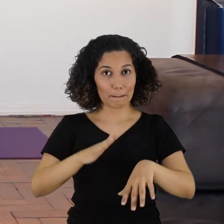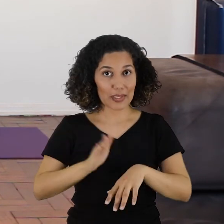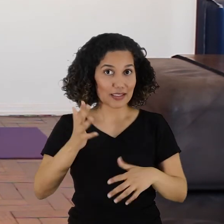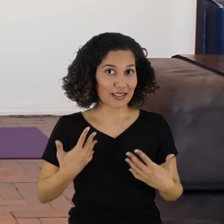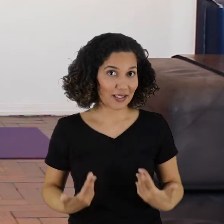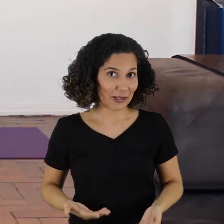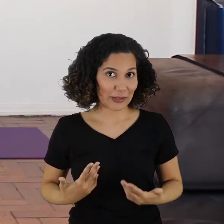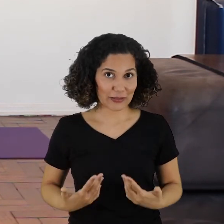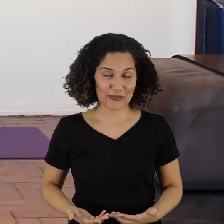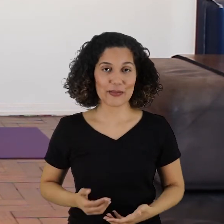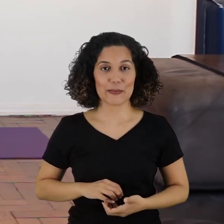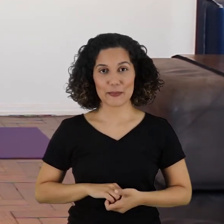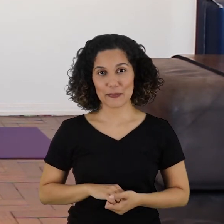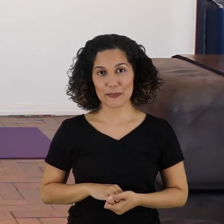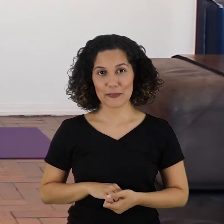se sentindo mais leve.